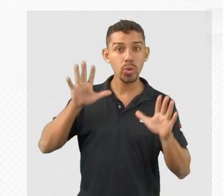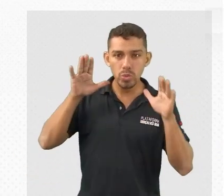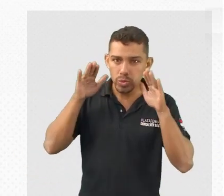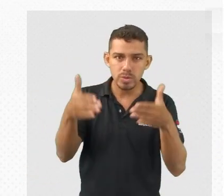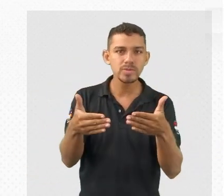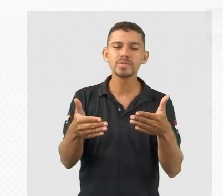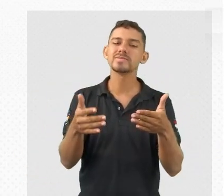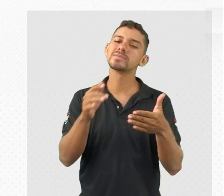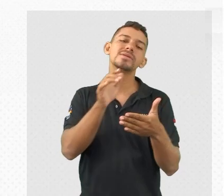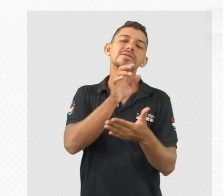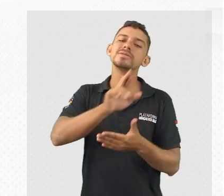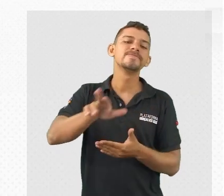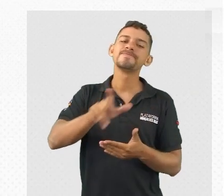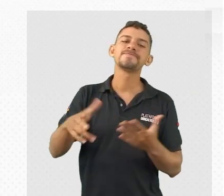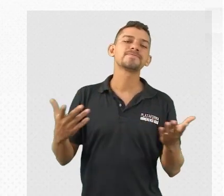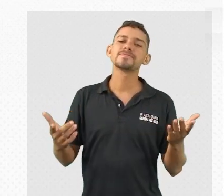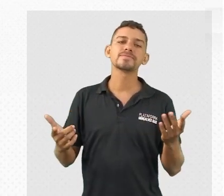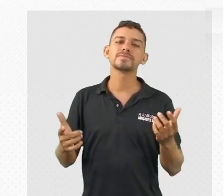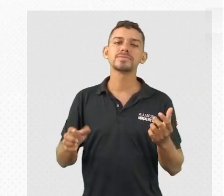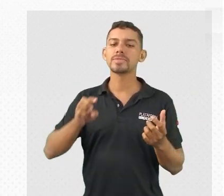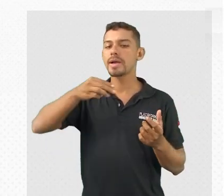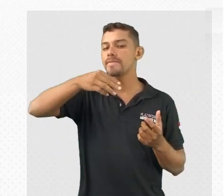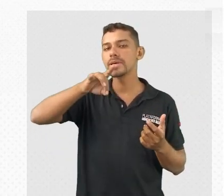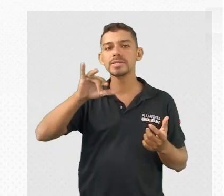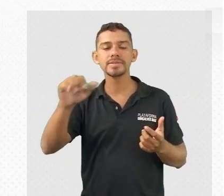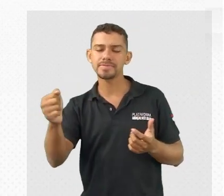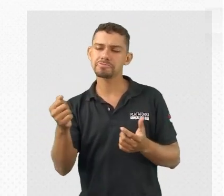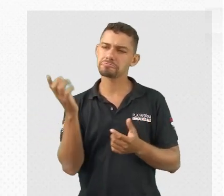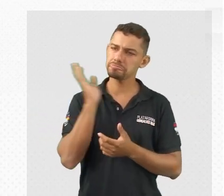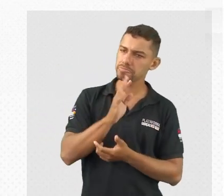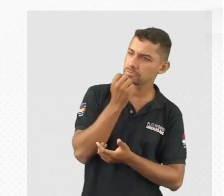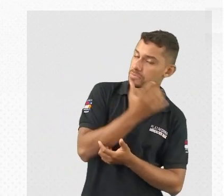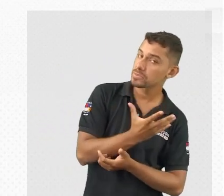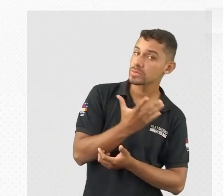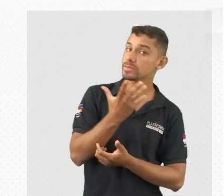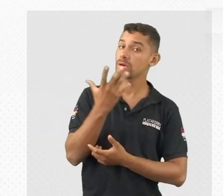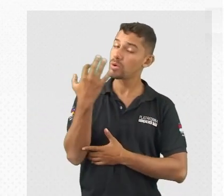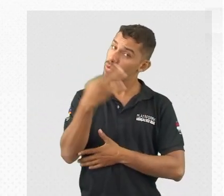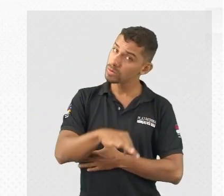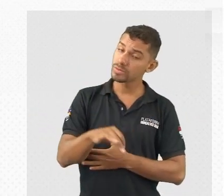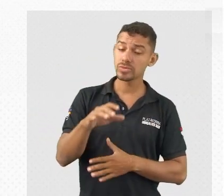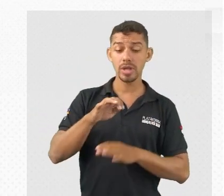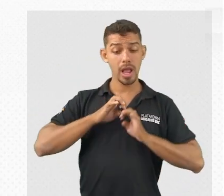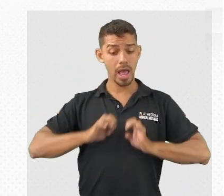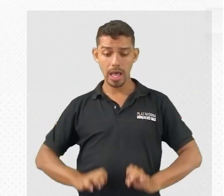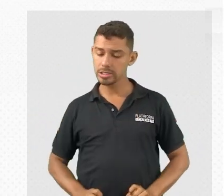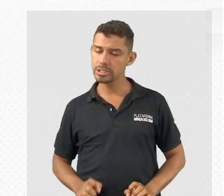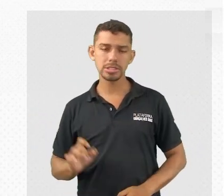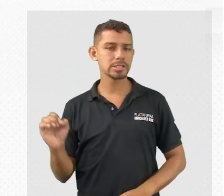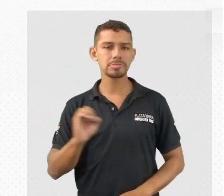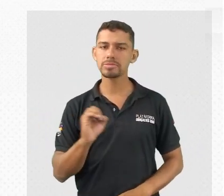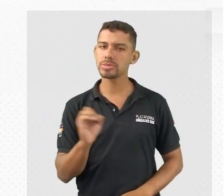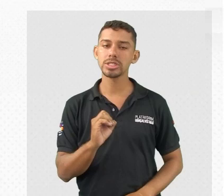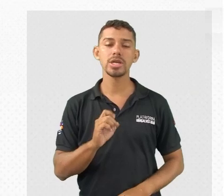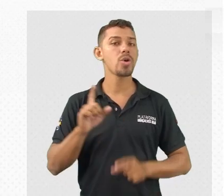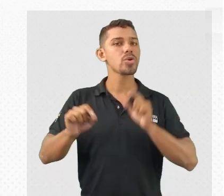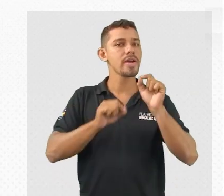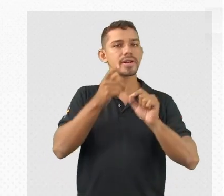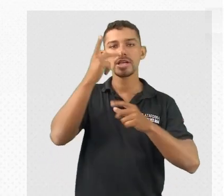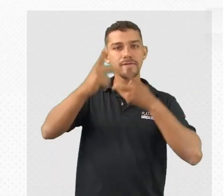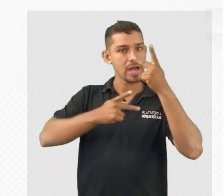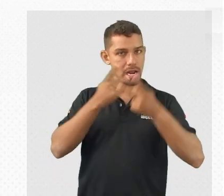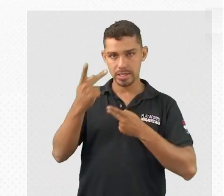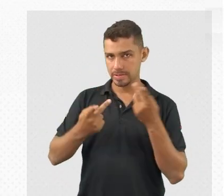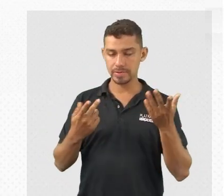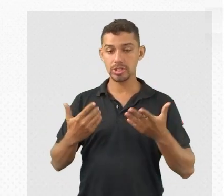sentido, não há uma mediação legal ou uma certa mediação ética em relação ao que vai ser dito e como vai